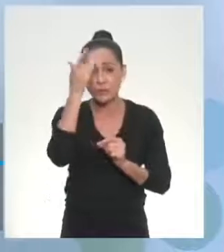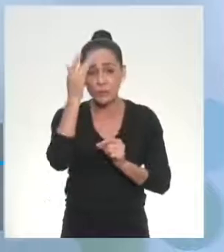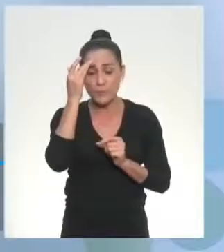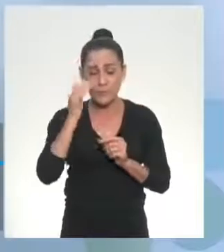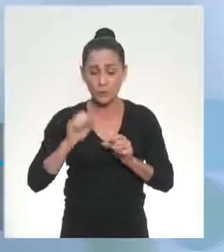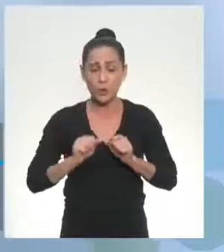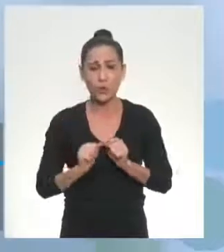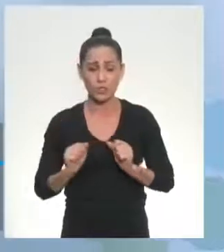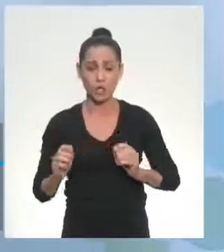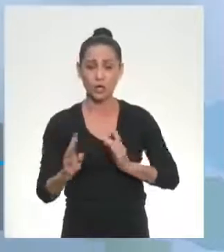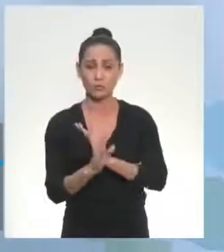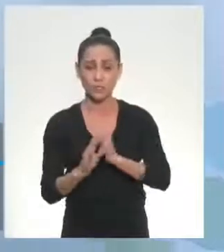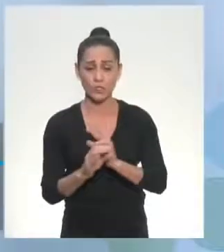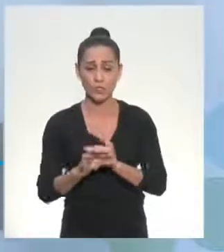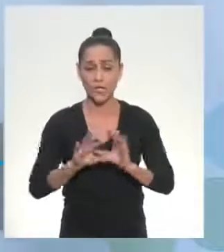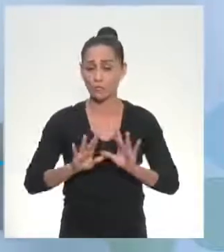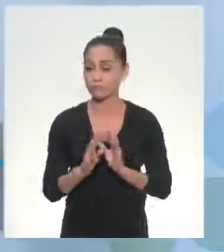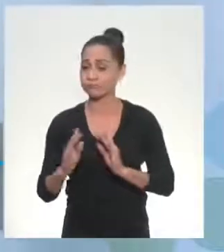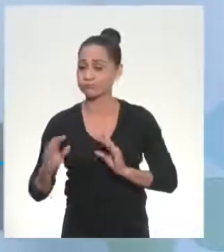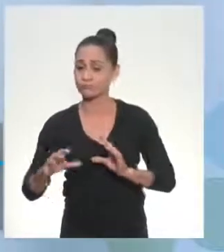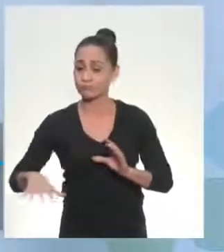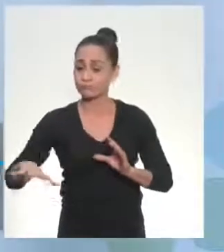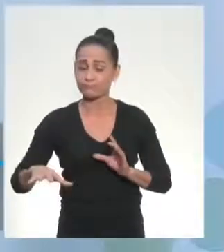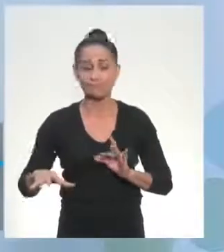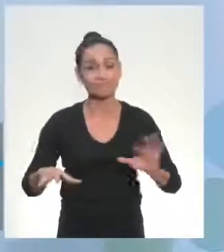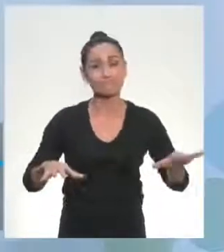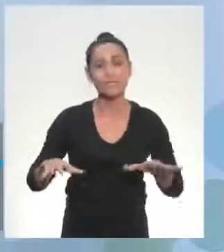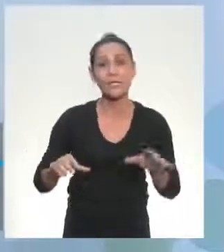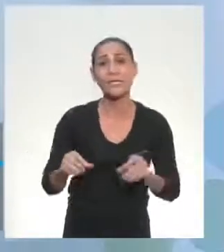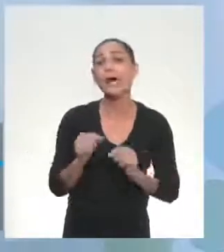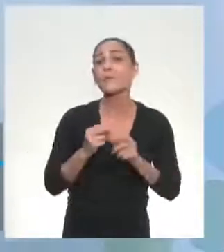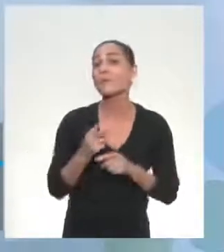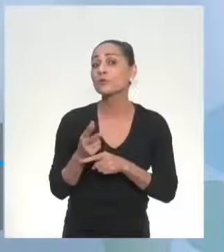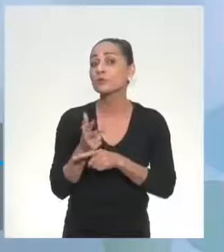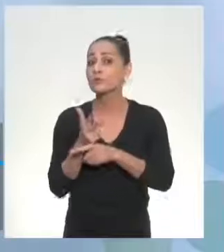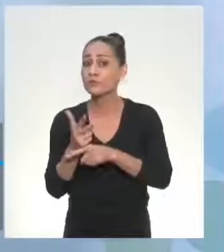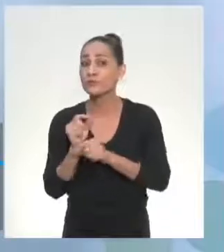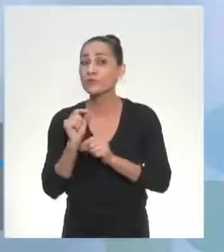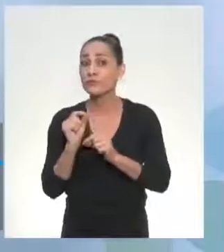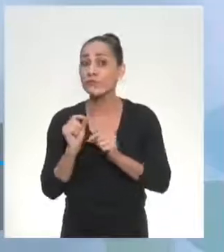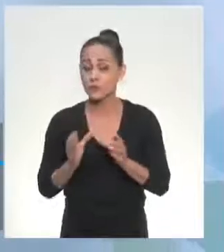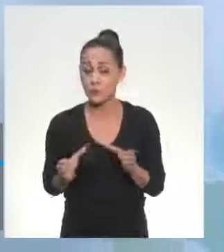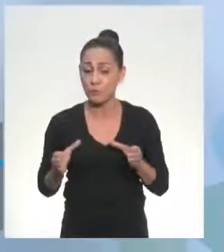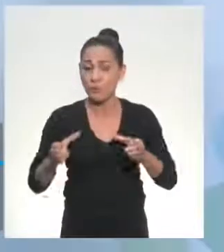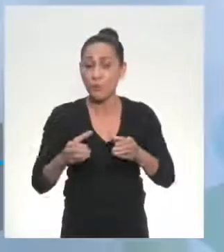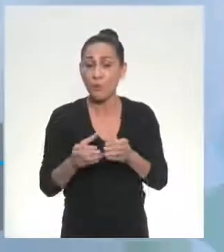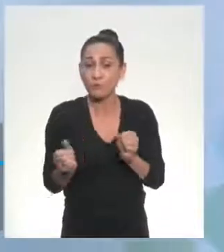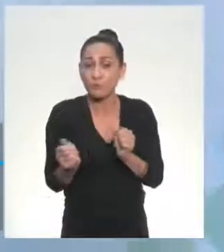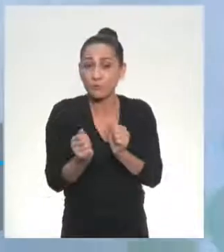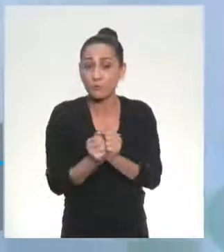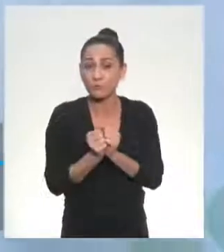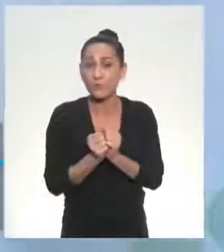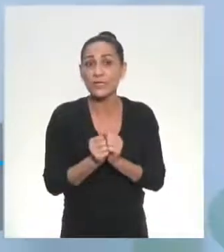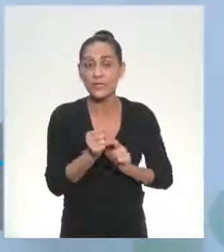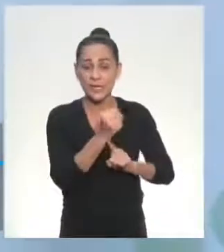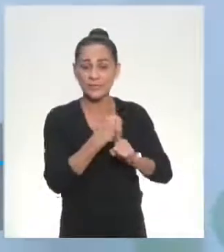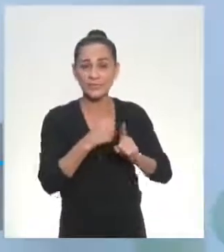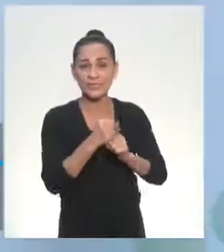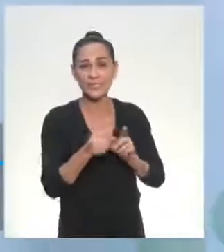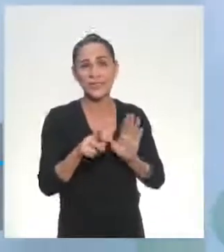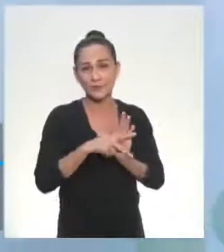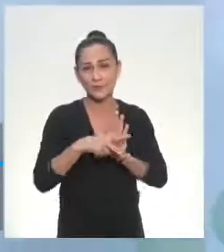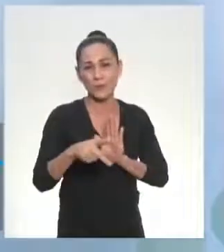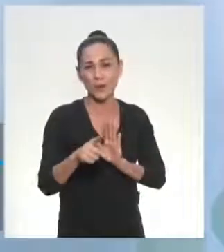vai lá e coloca um vídeo sobre concentração. É a relação do ser humano na nossa sociedade, né? Através